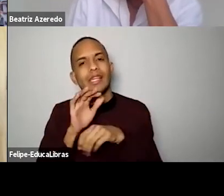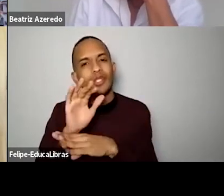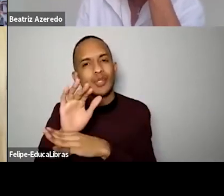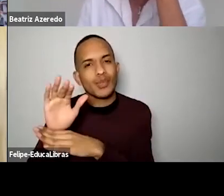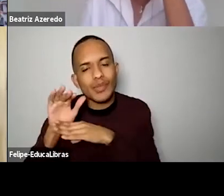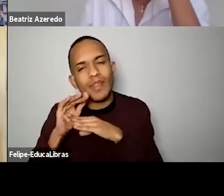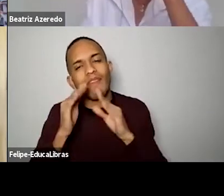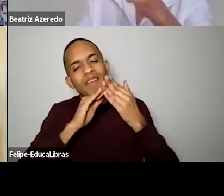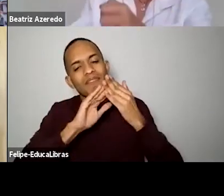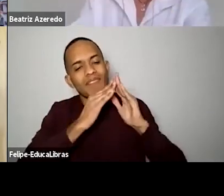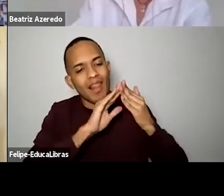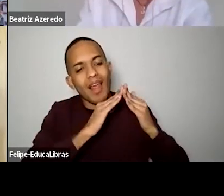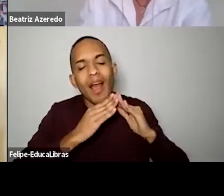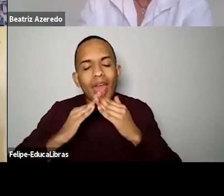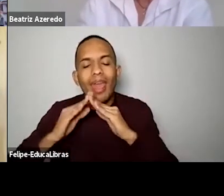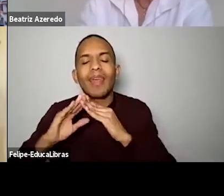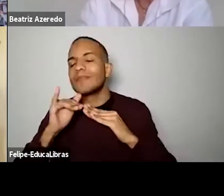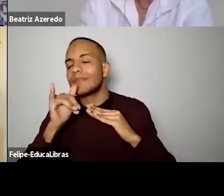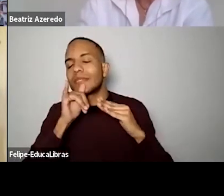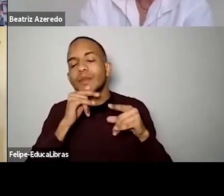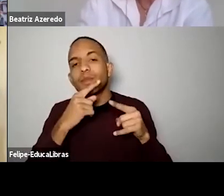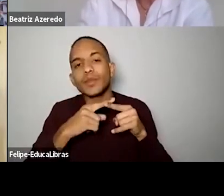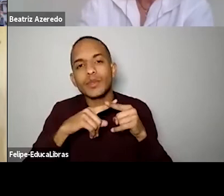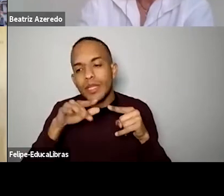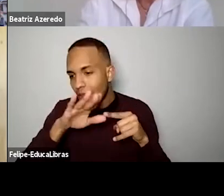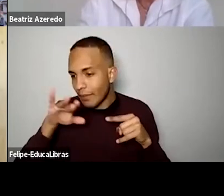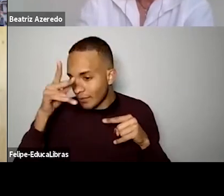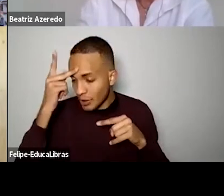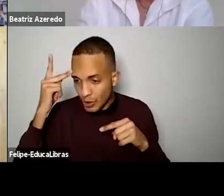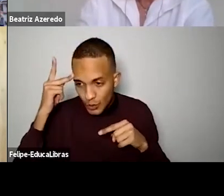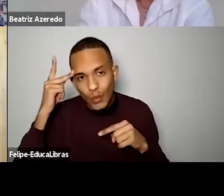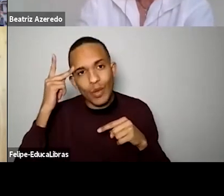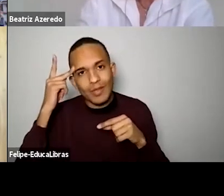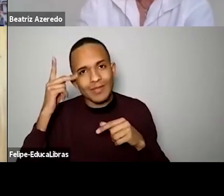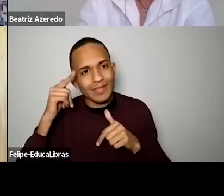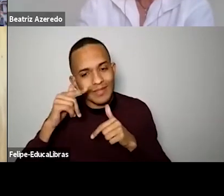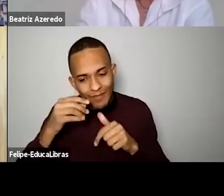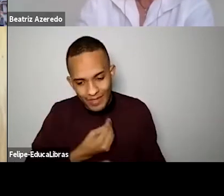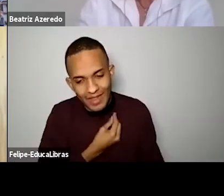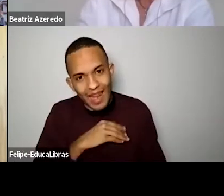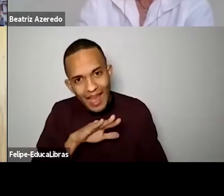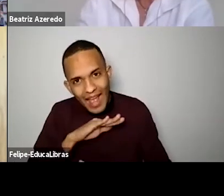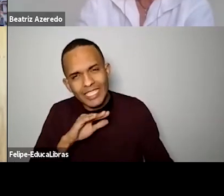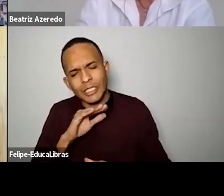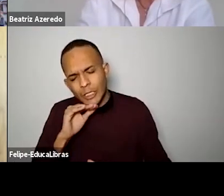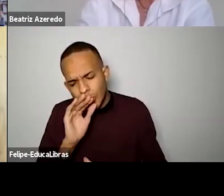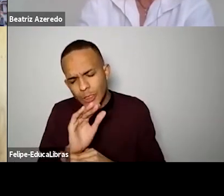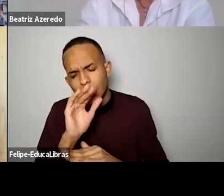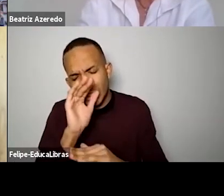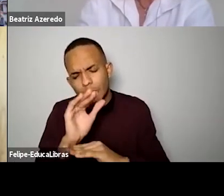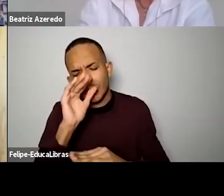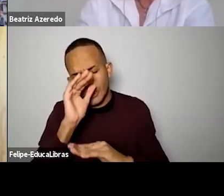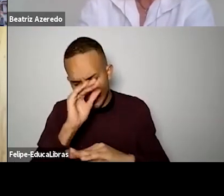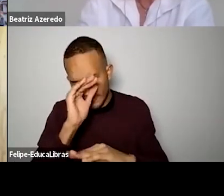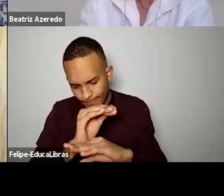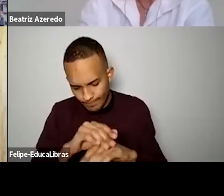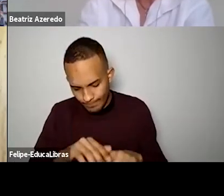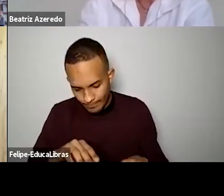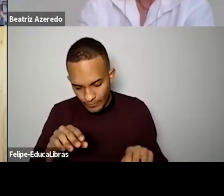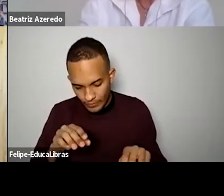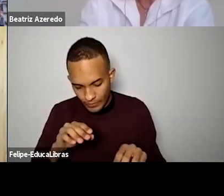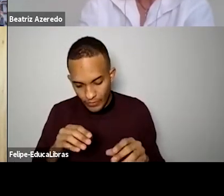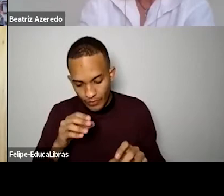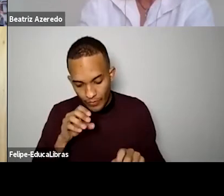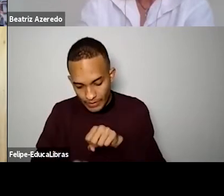vão ocorrer feitas pelos seus próprios moradores. O morador que é agente da sua própria transformação. E é nas favelas